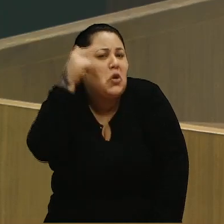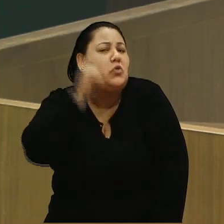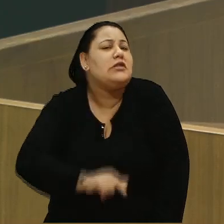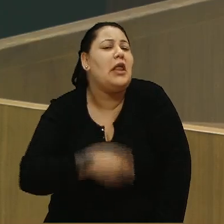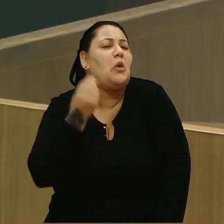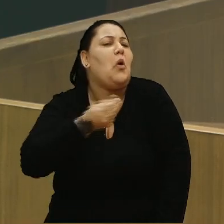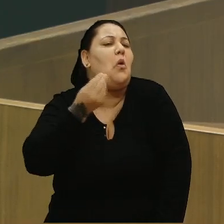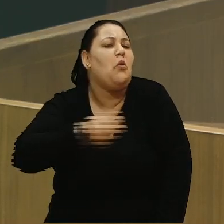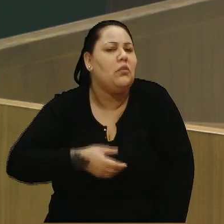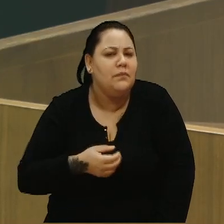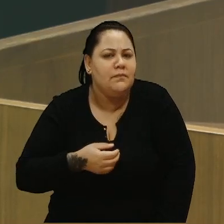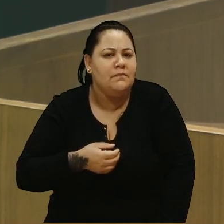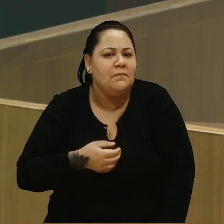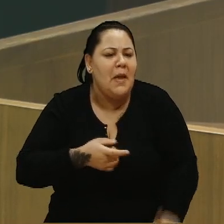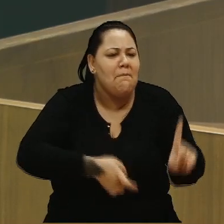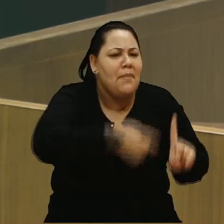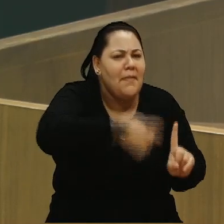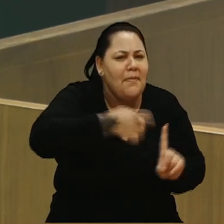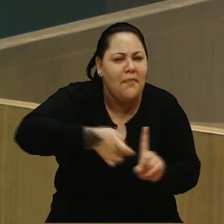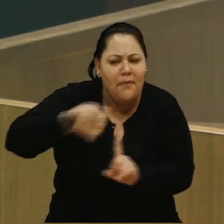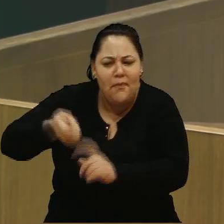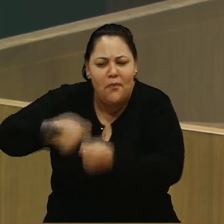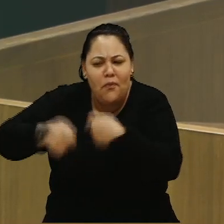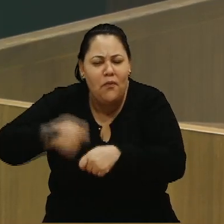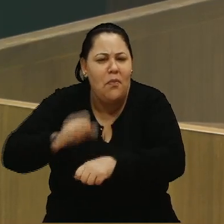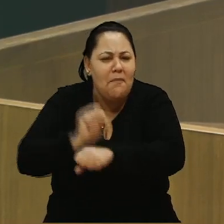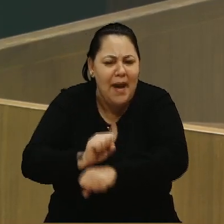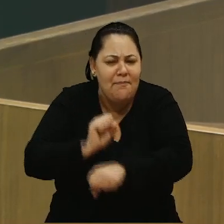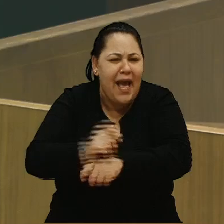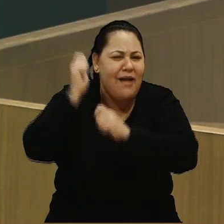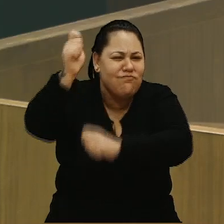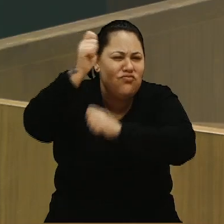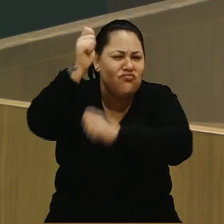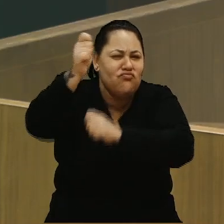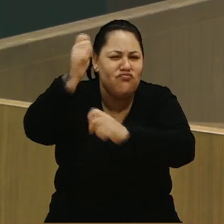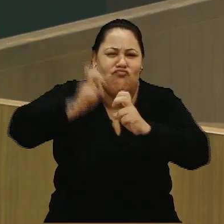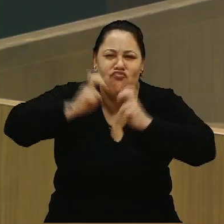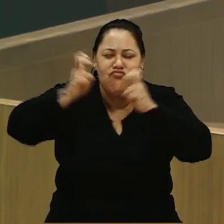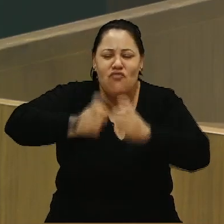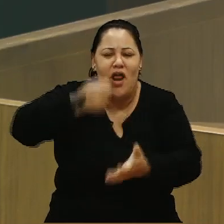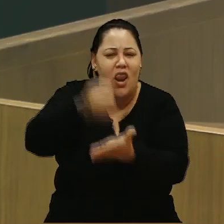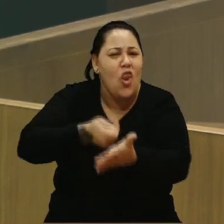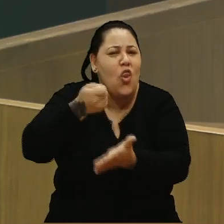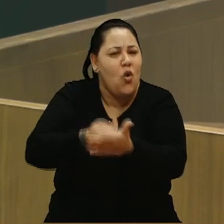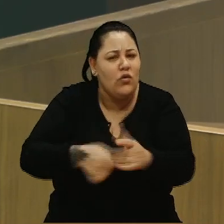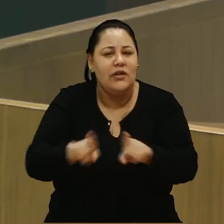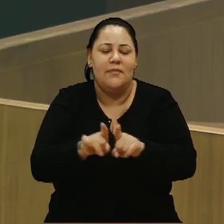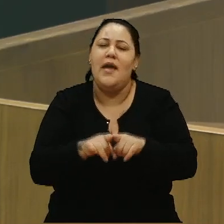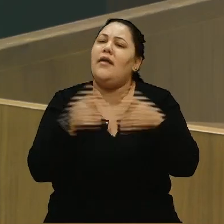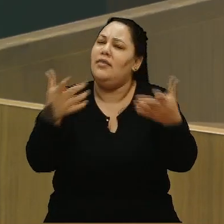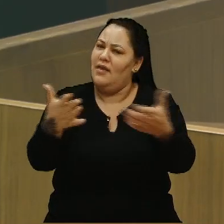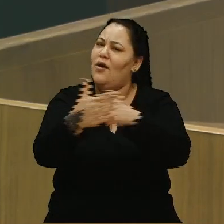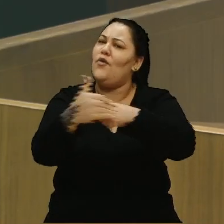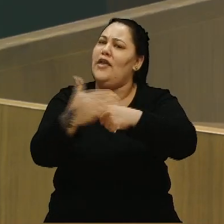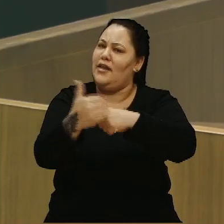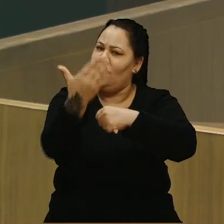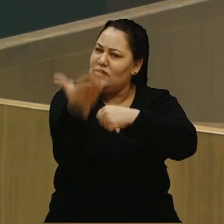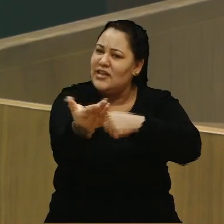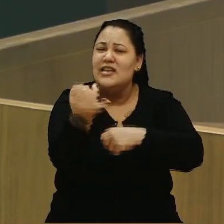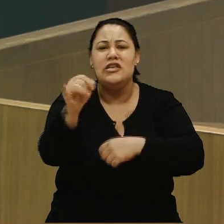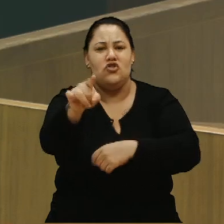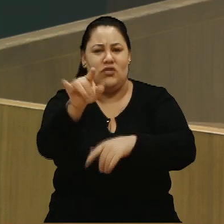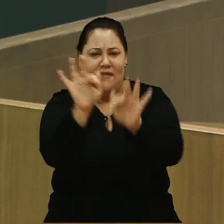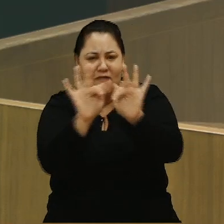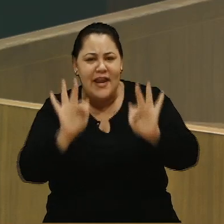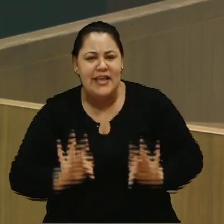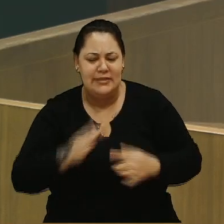como? Foram mesas de negociação, foram greves, foram protestos, foi muita luta. Então, meu querido, minha querida, se tu estás feliz e